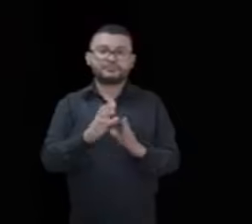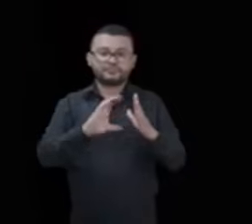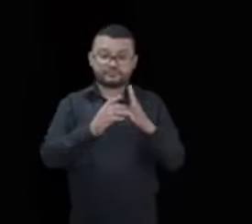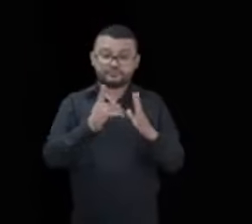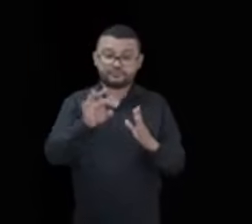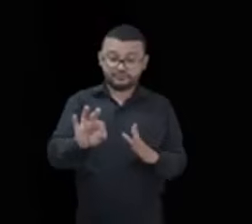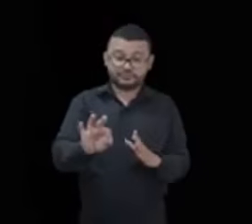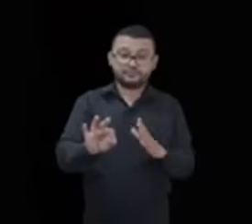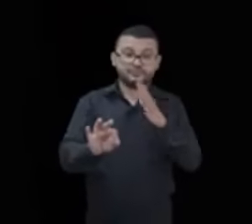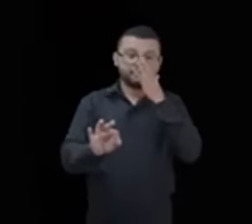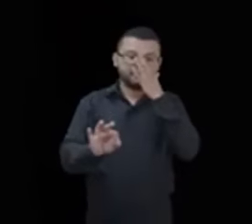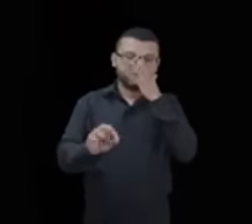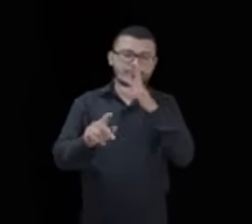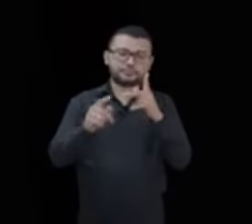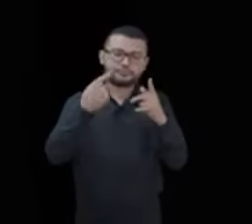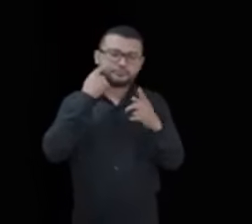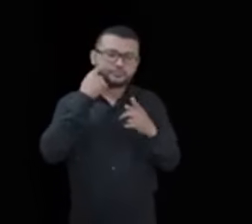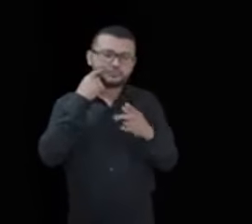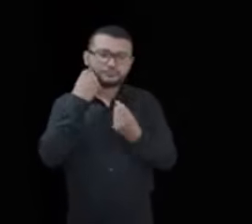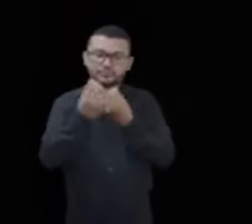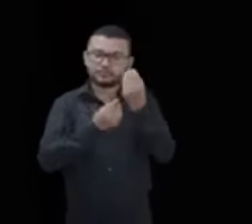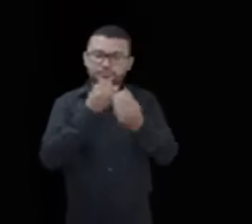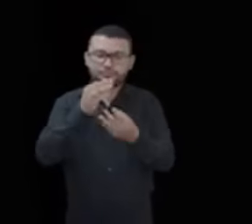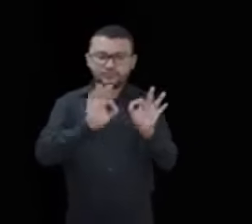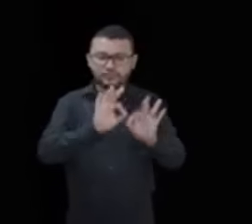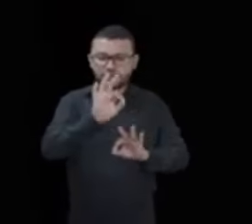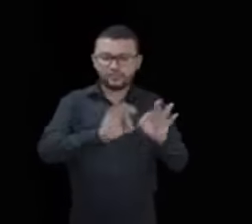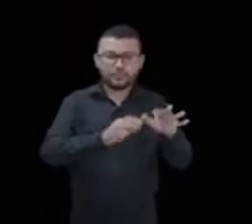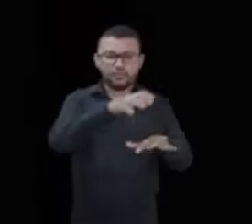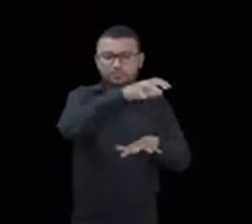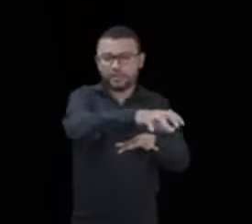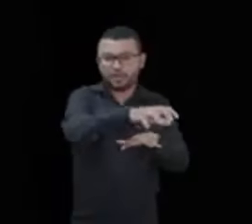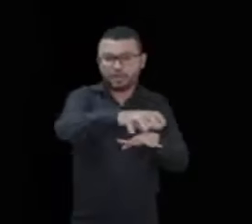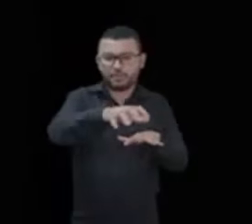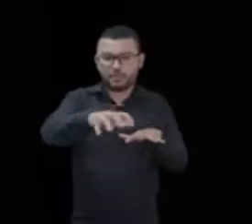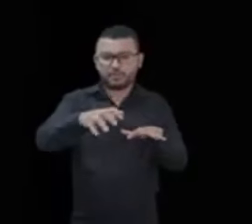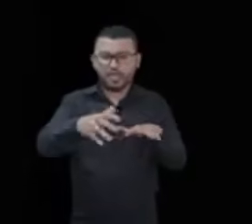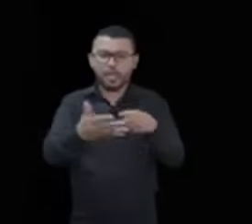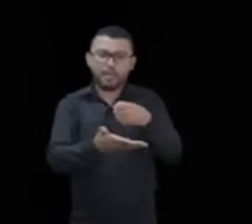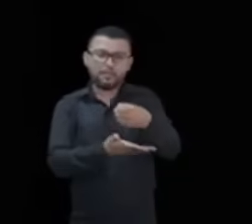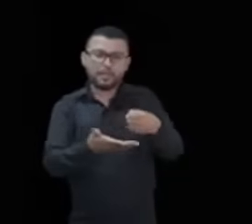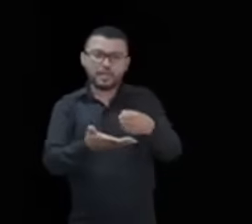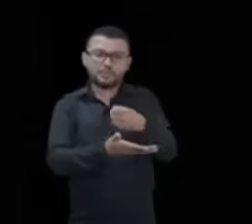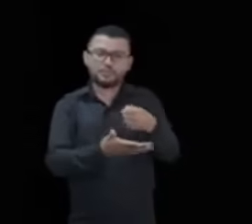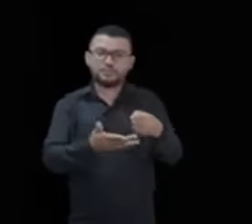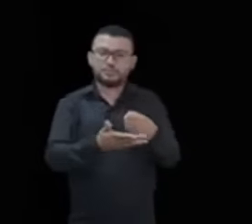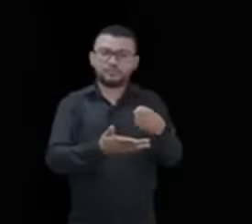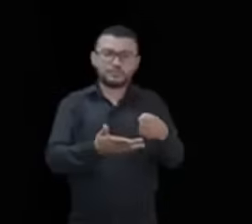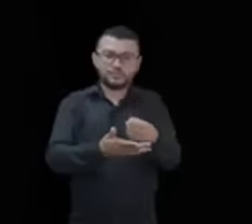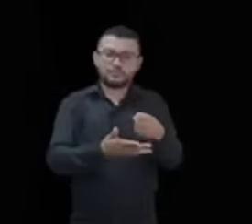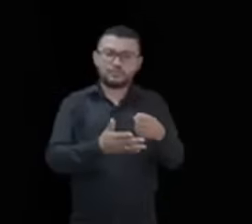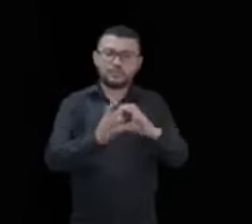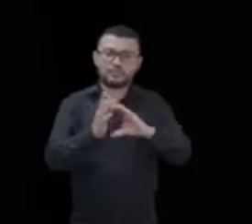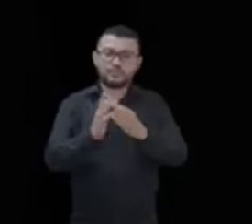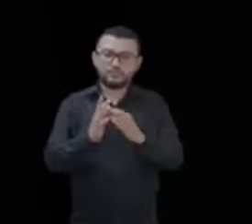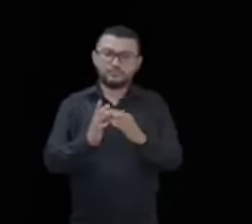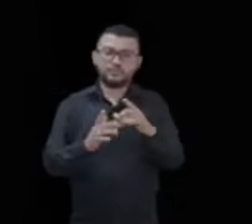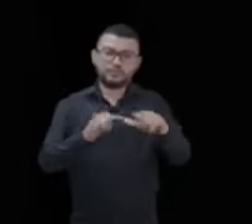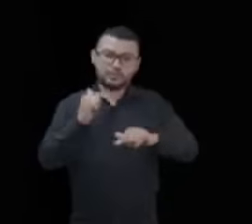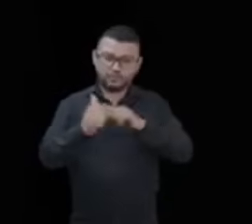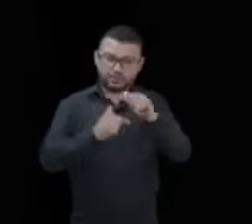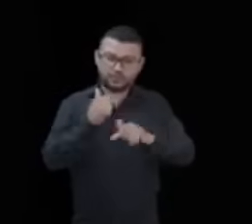Nós temos que fortalecer a organização de base do Partido dos Trabalhadores. Eu quero dizer a